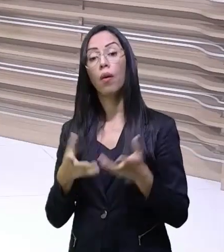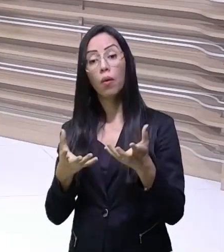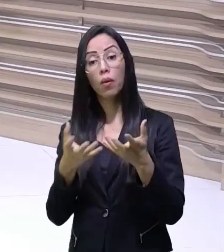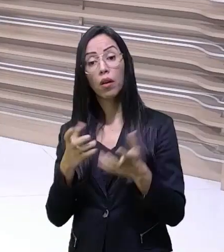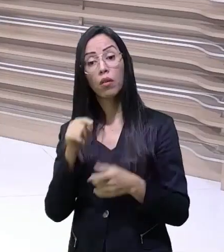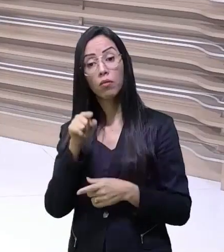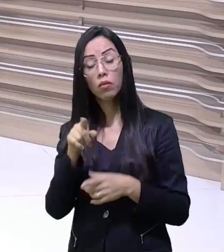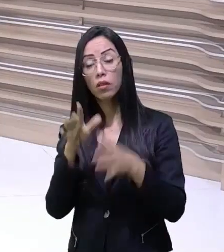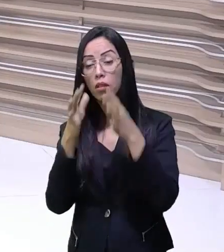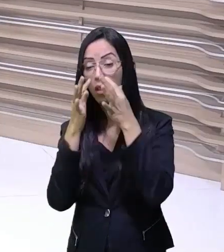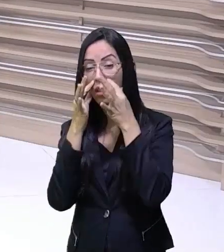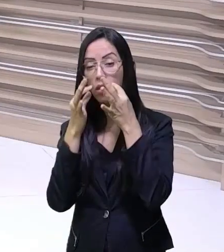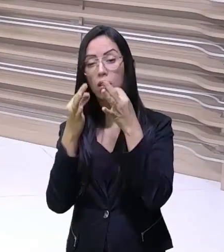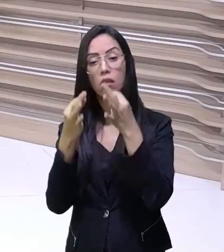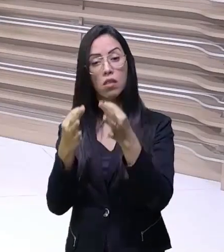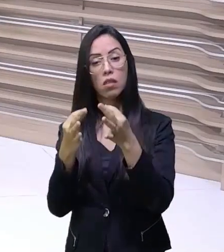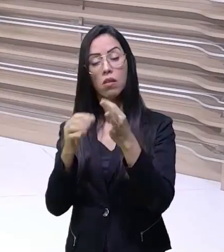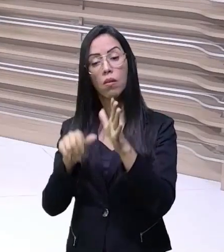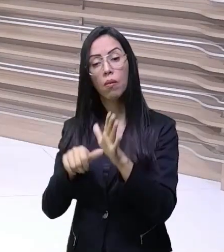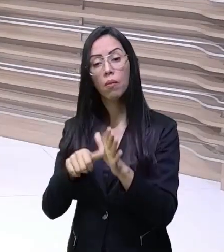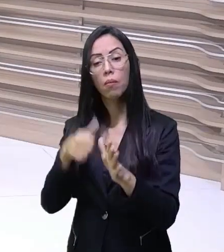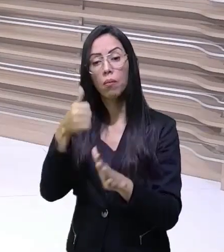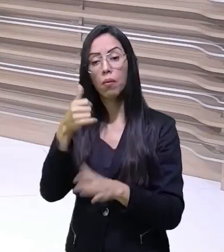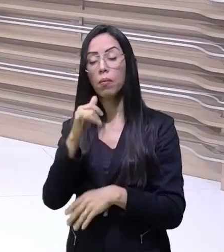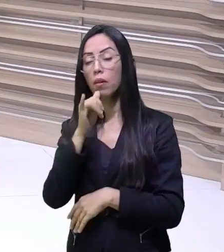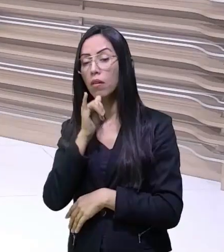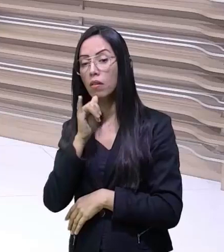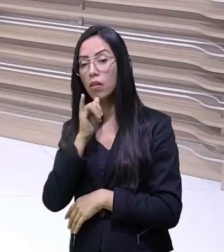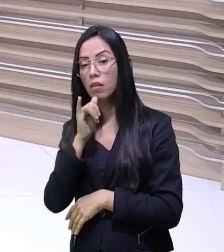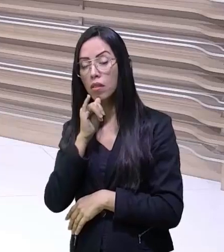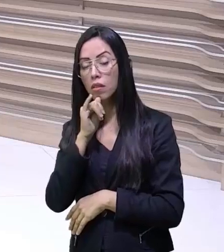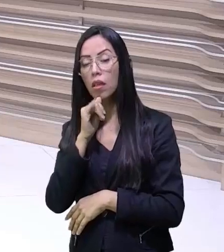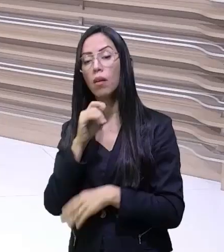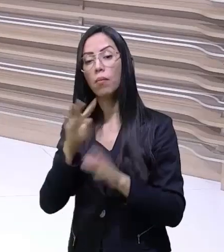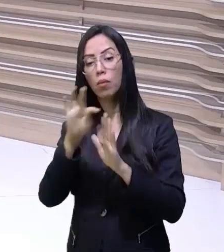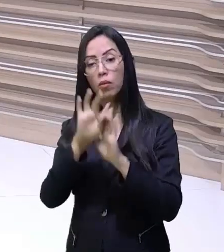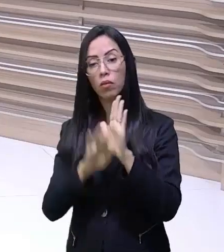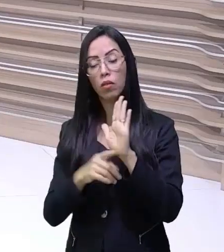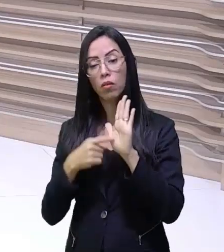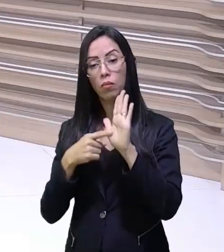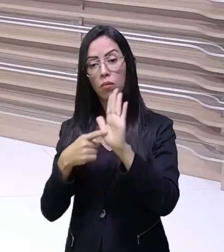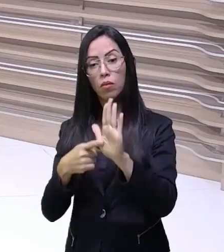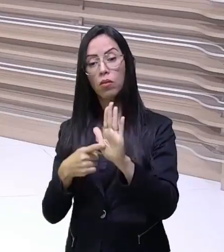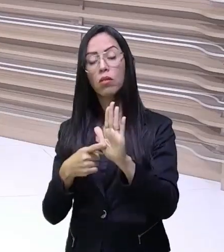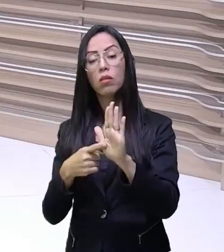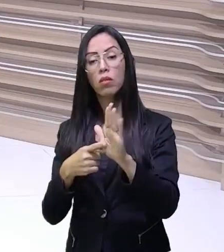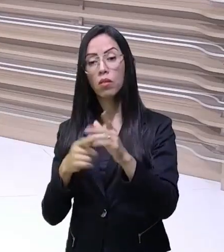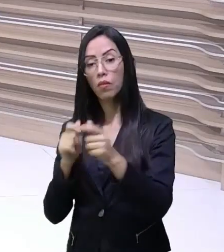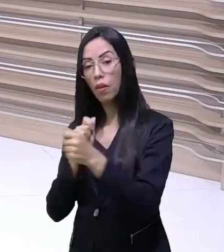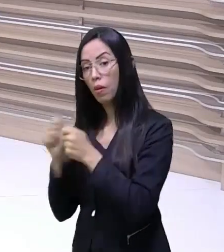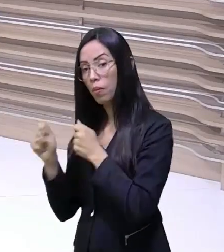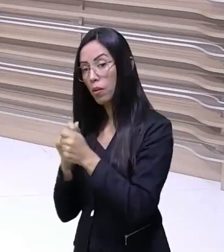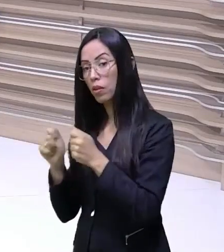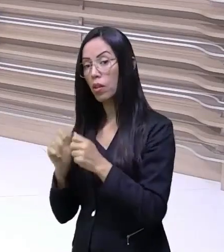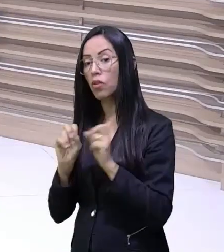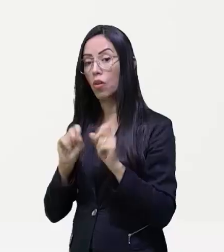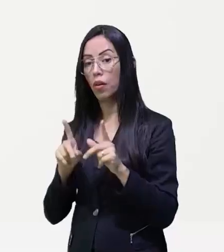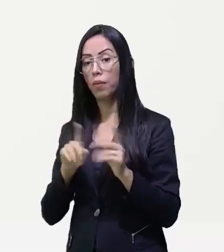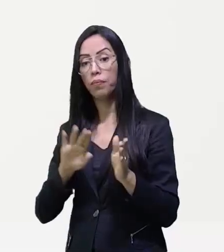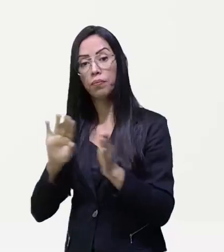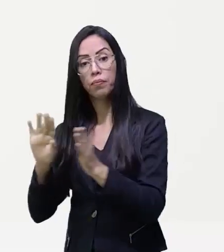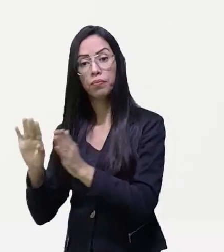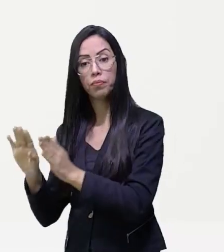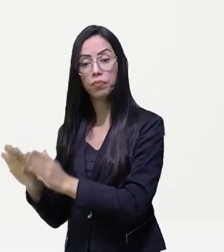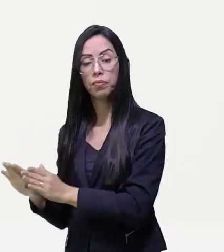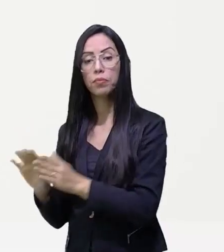prestem atenção. É o primeiro exemplo do texto expositivo, reportagem. Vamos para o próximo.